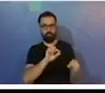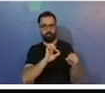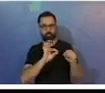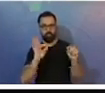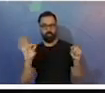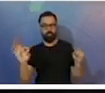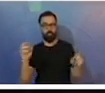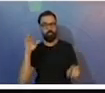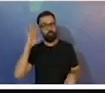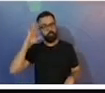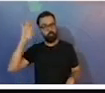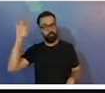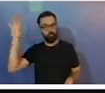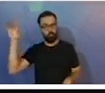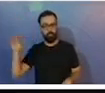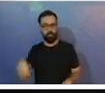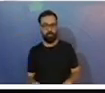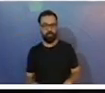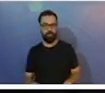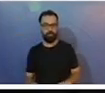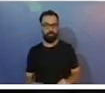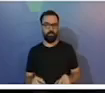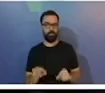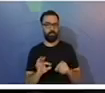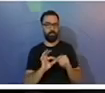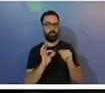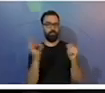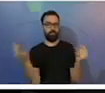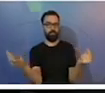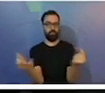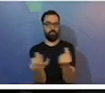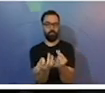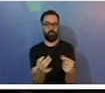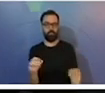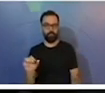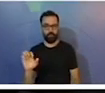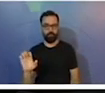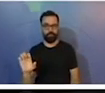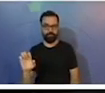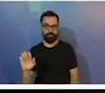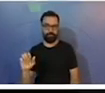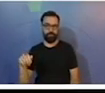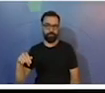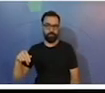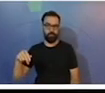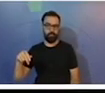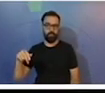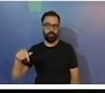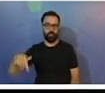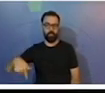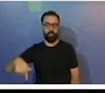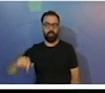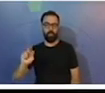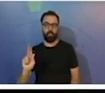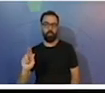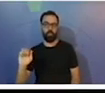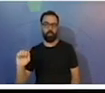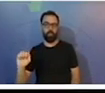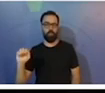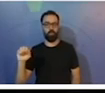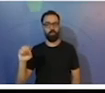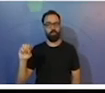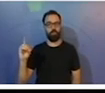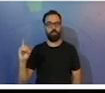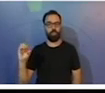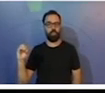estamos falando, a linha do Equador é a principal. Nós vimos que começou pela linha do Equador que